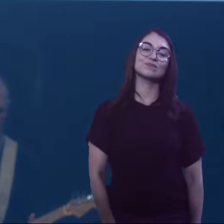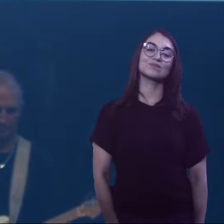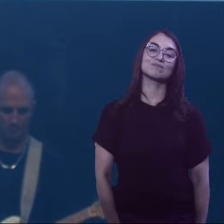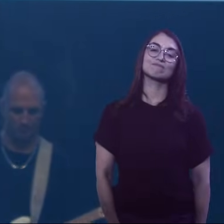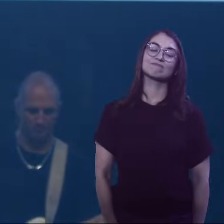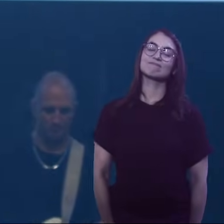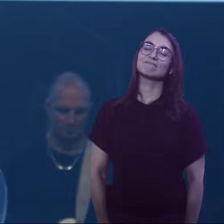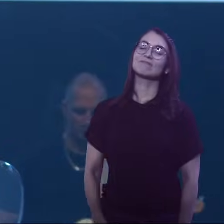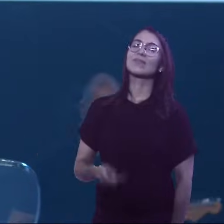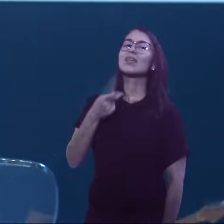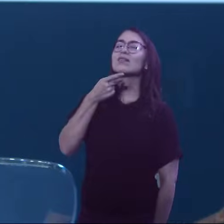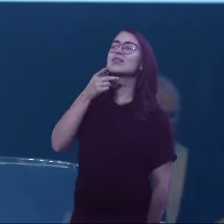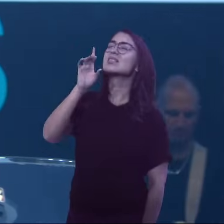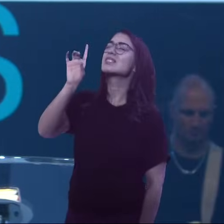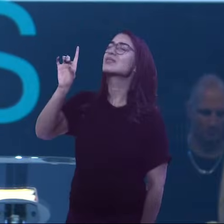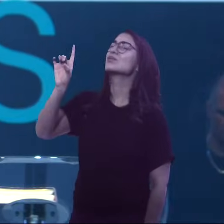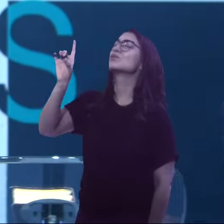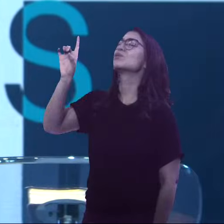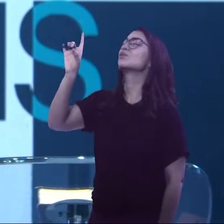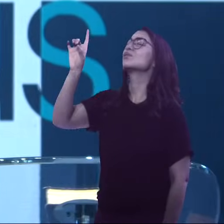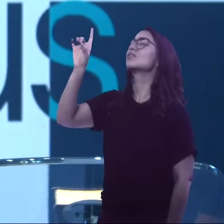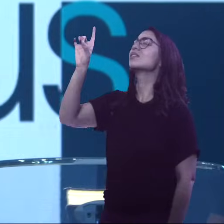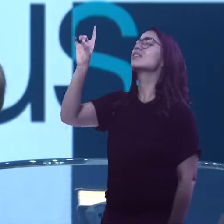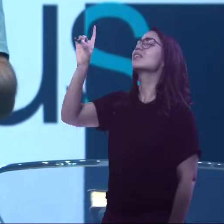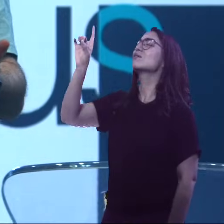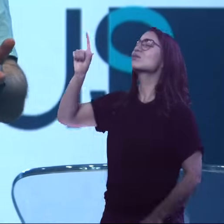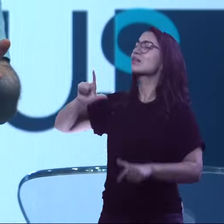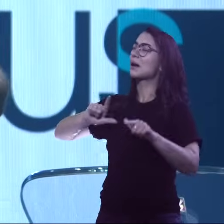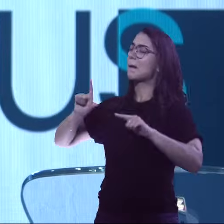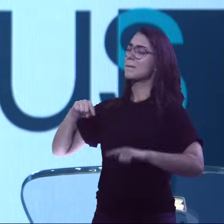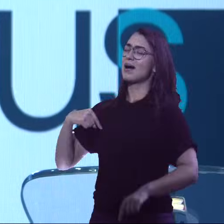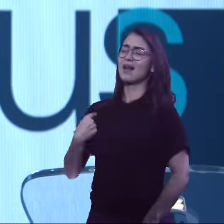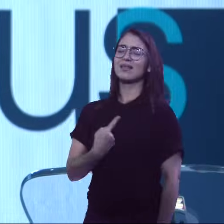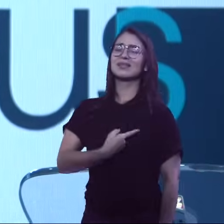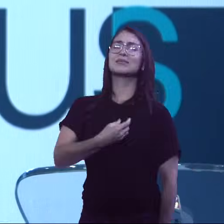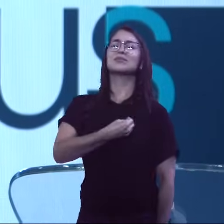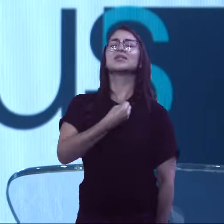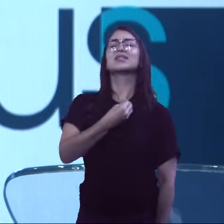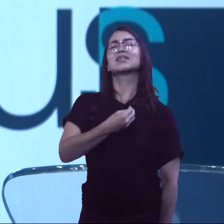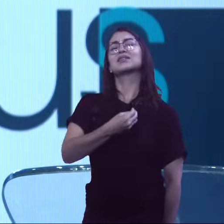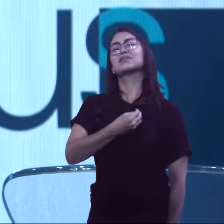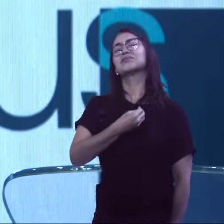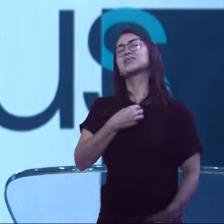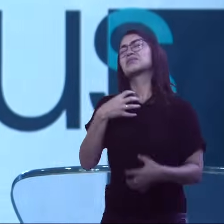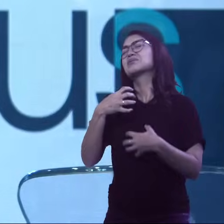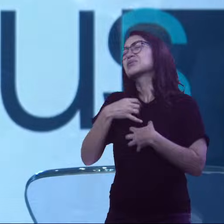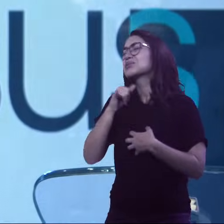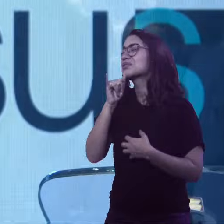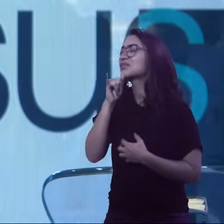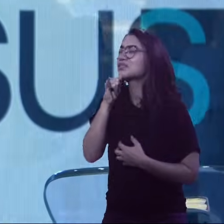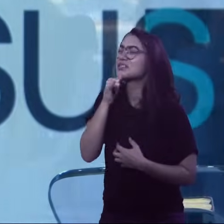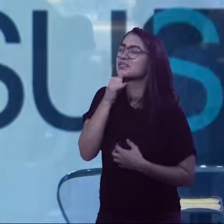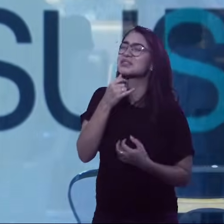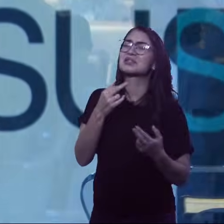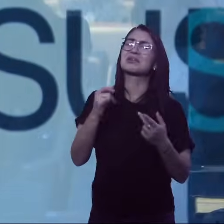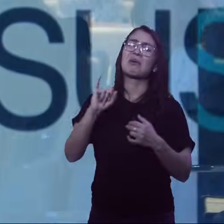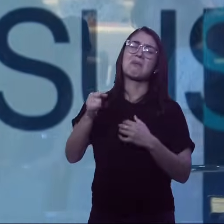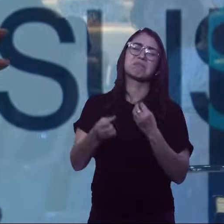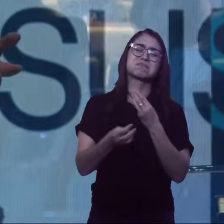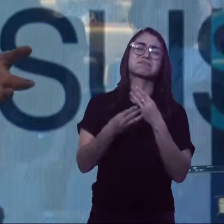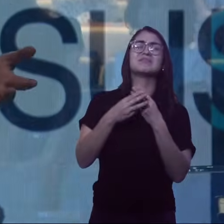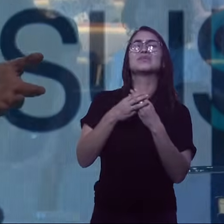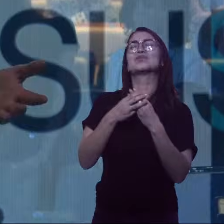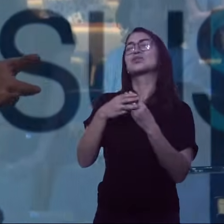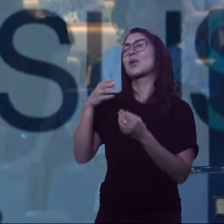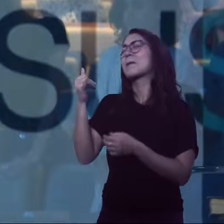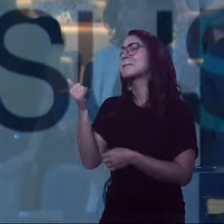Fala: Deus, eu deixo o Senhor continuar trabalhando em mim. Deus, eu estou apático igual o povo de Judá, me perdoa. A obra que o